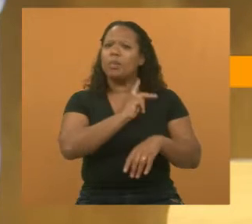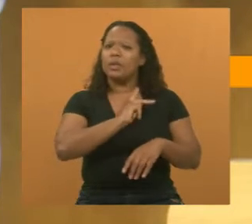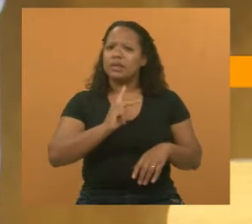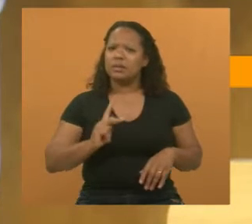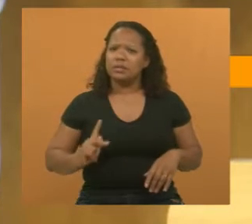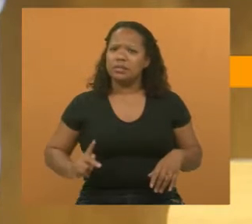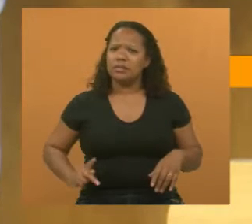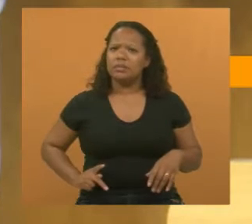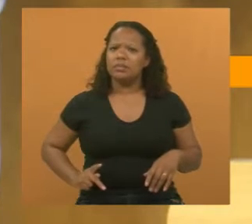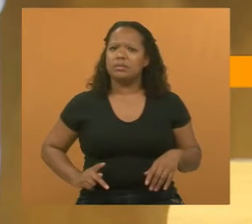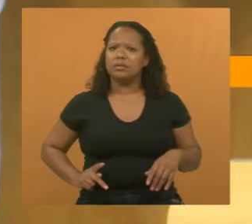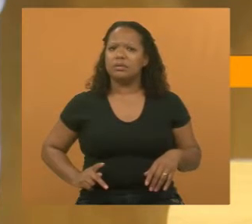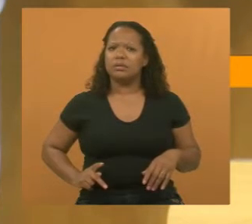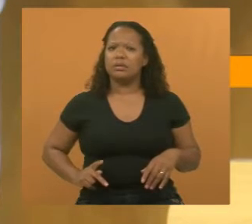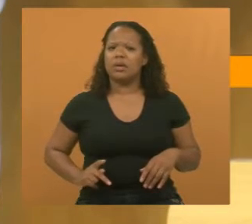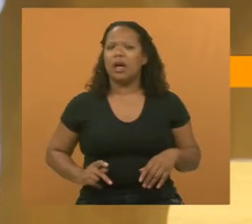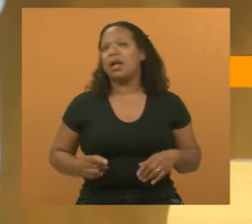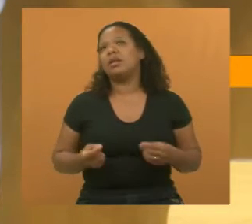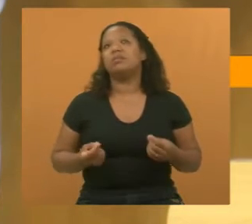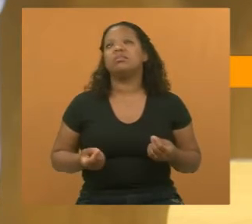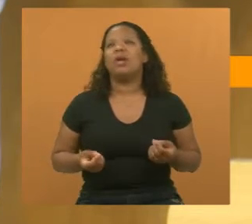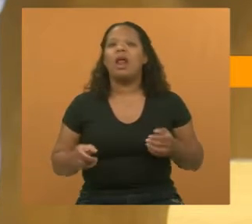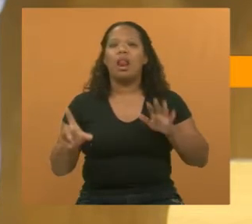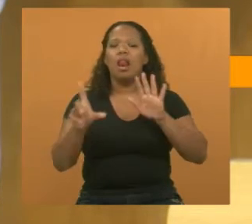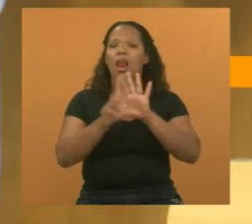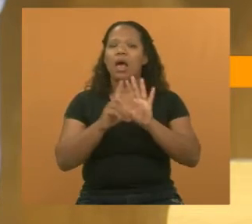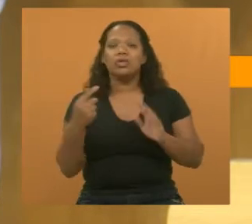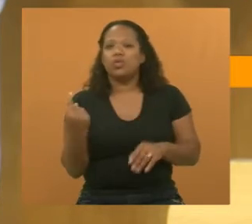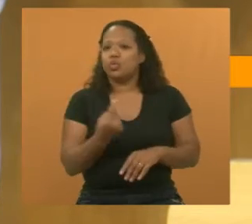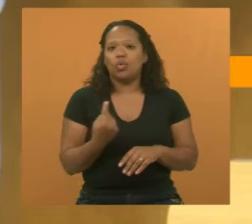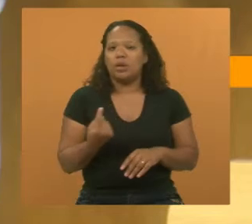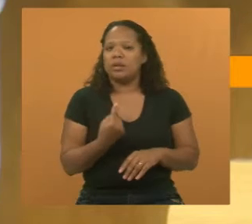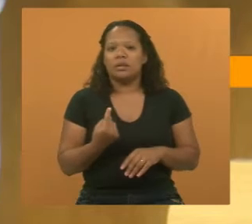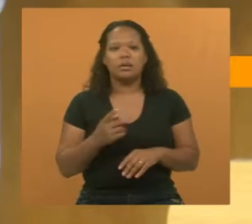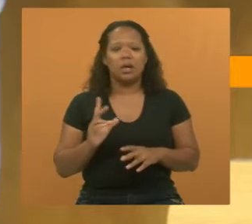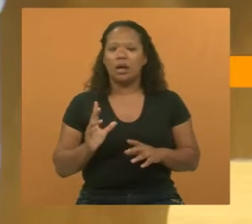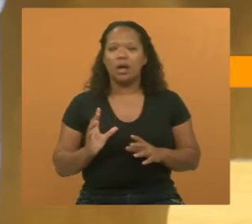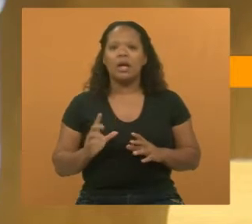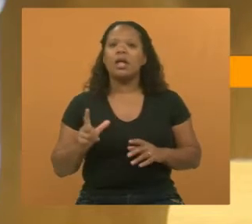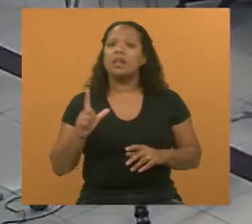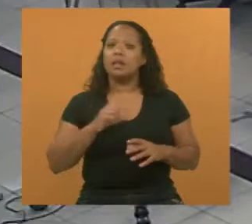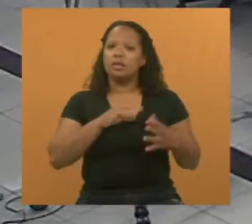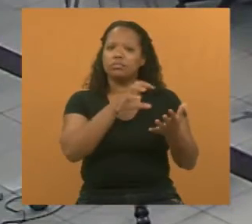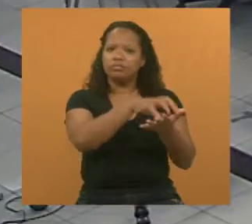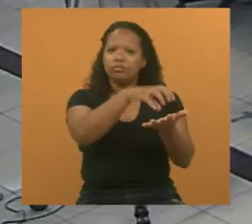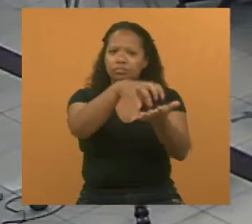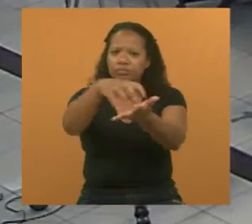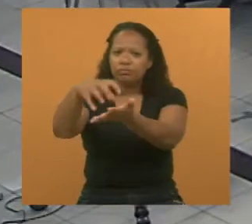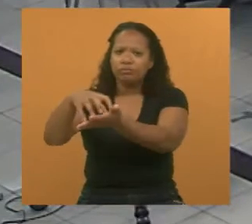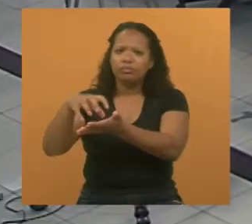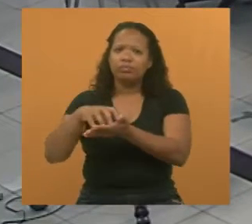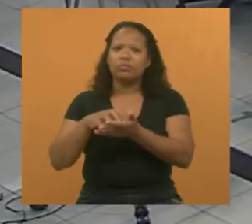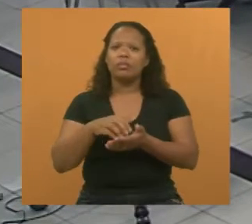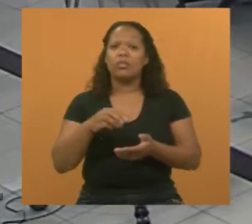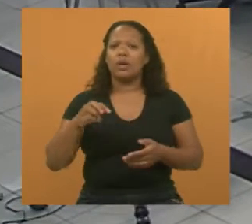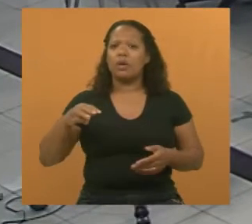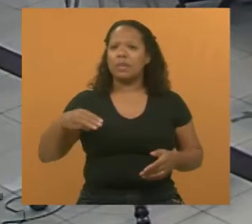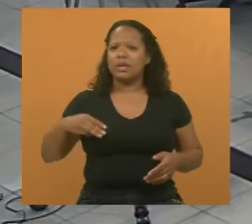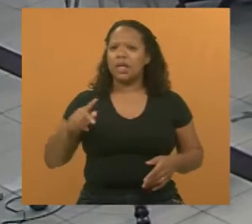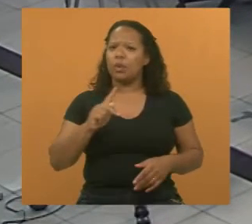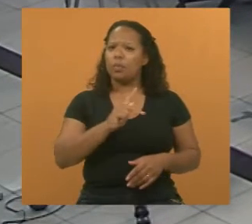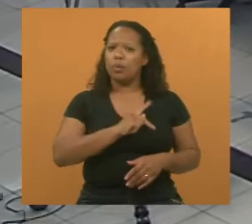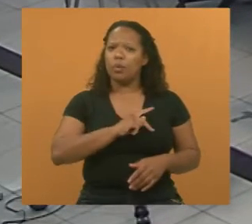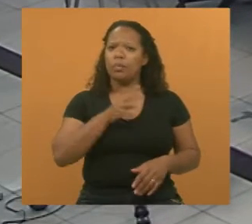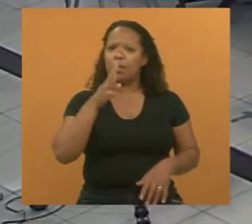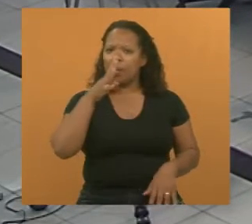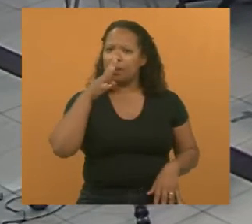presidente, ele não aplica a lei sozinho. Nós temos instituições, nós temos o Ministério Público que é para